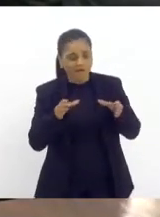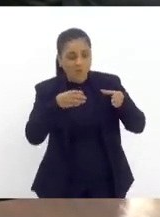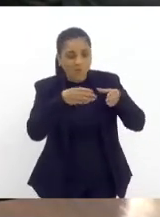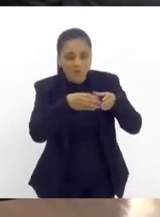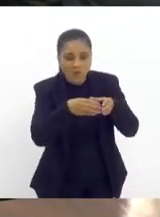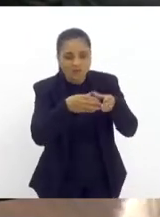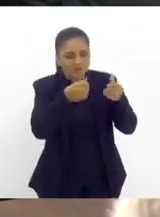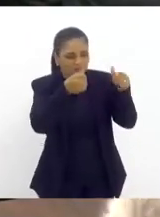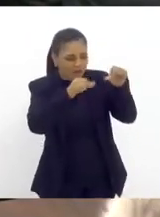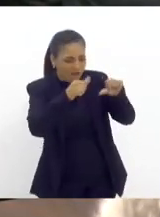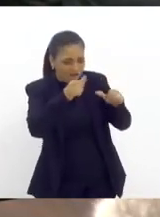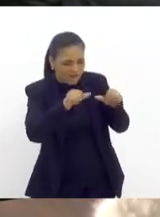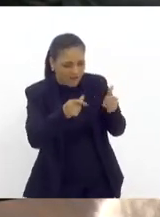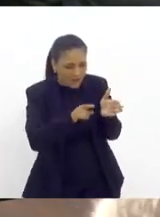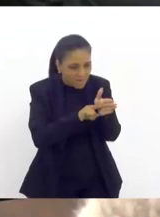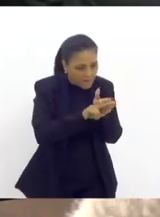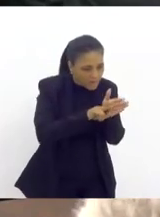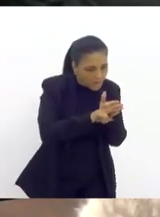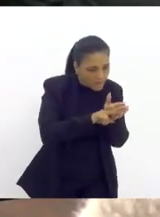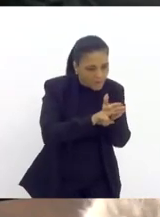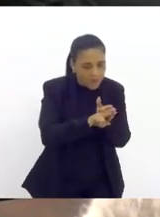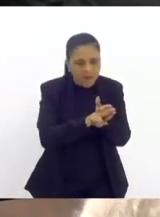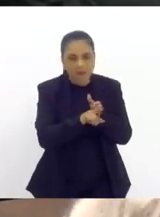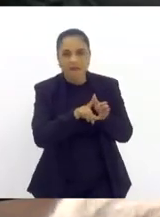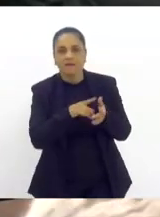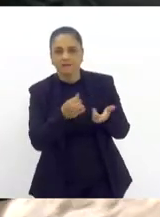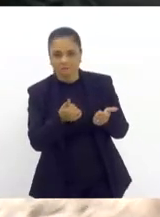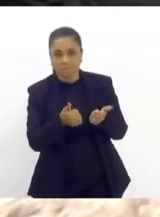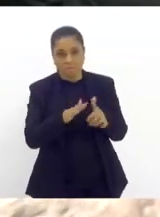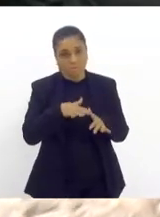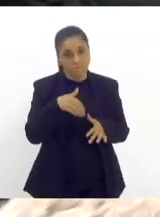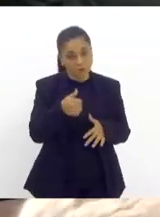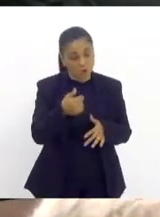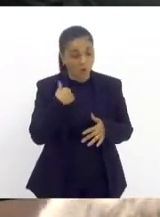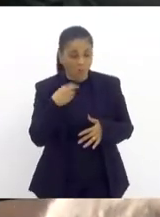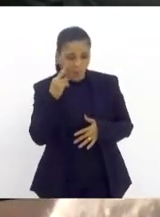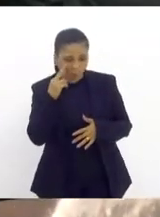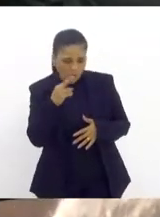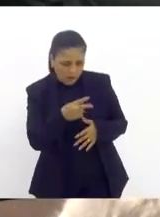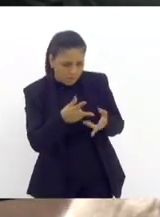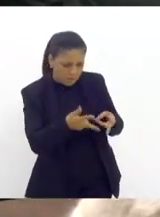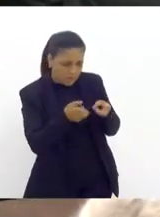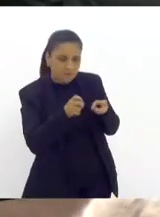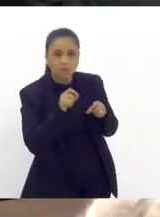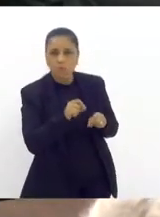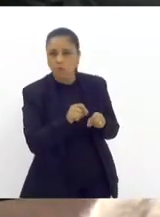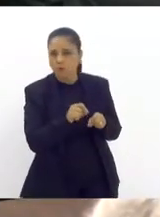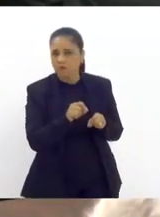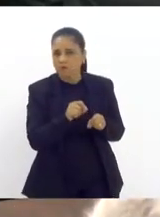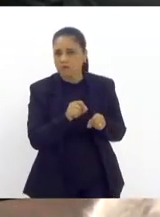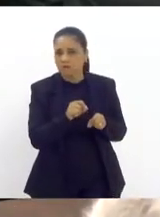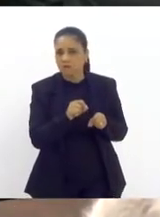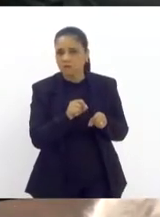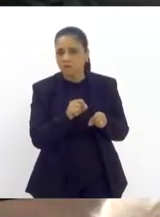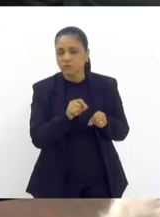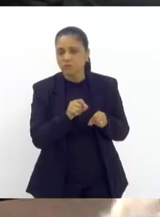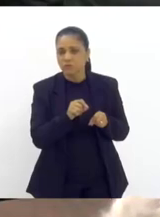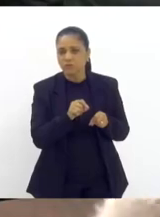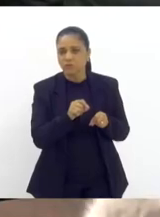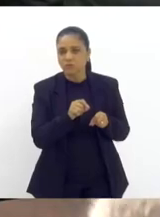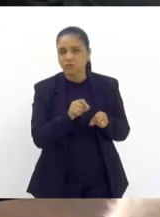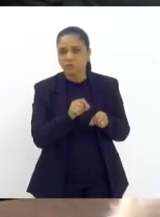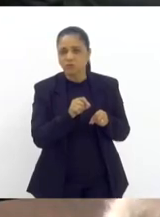tá sendo muito criteriosa então eu olhei ali e percebi que de fato o